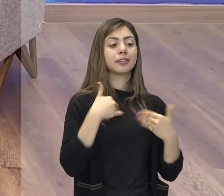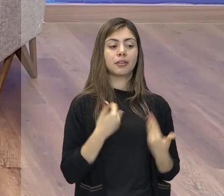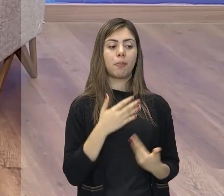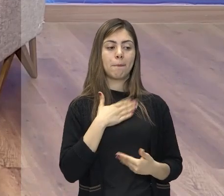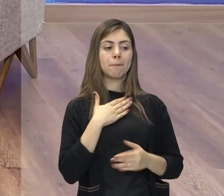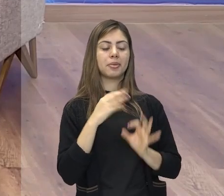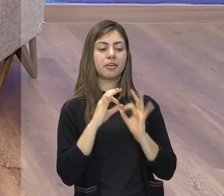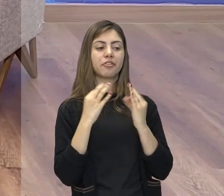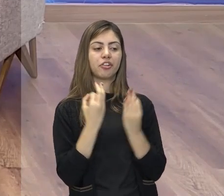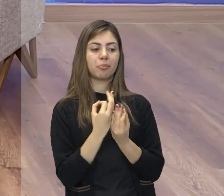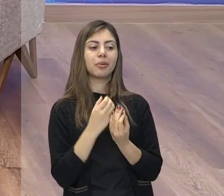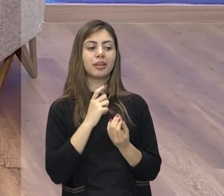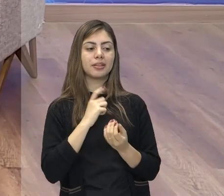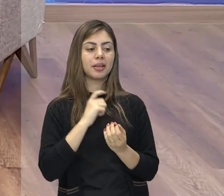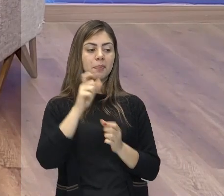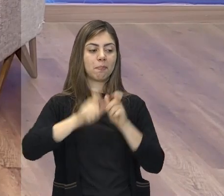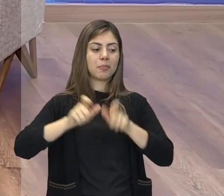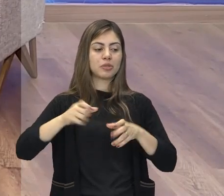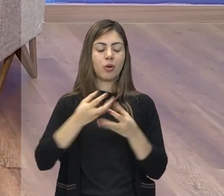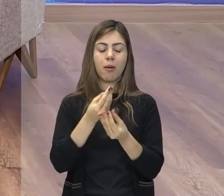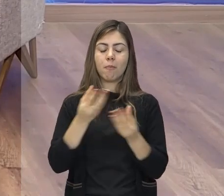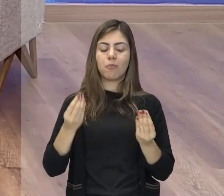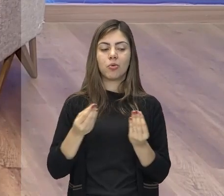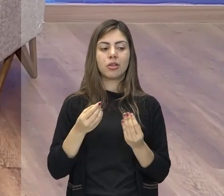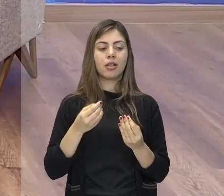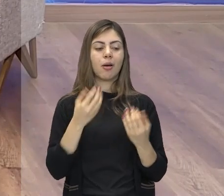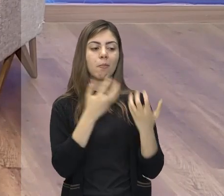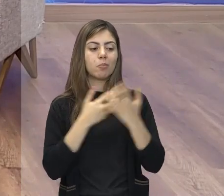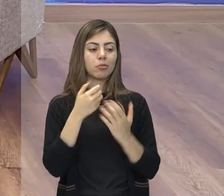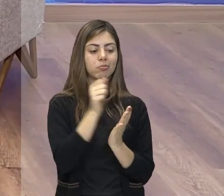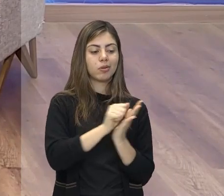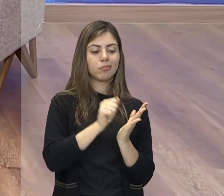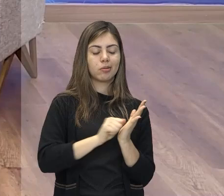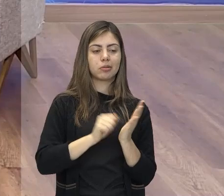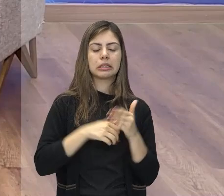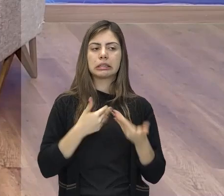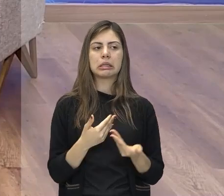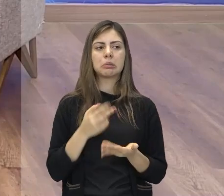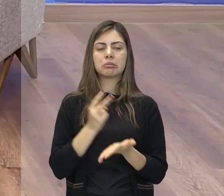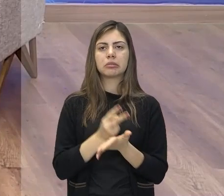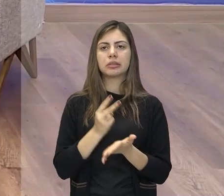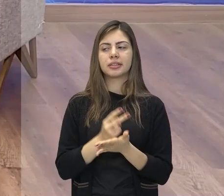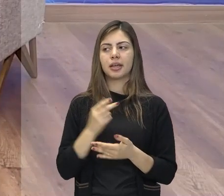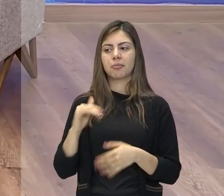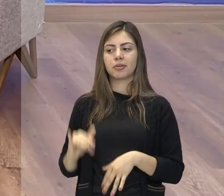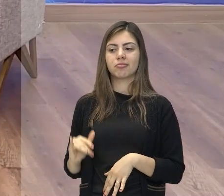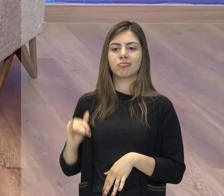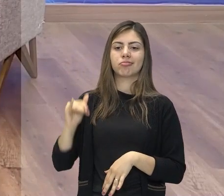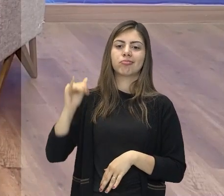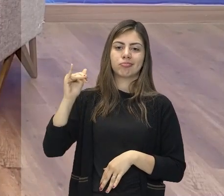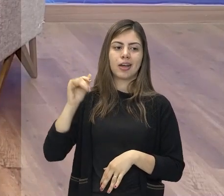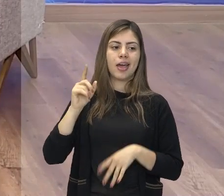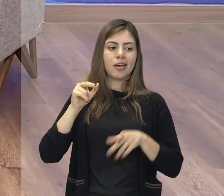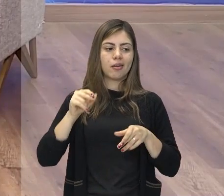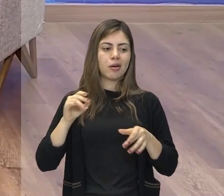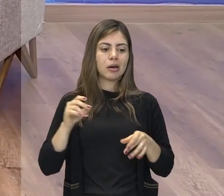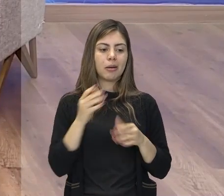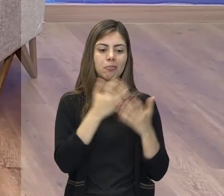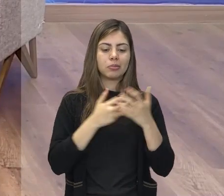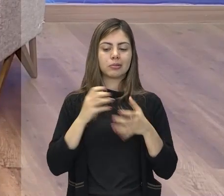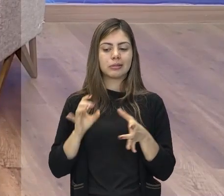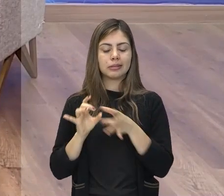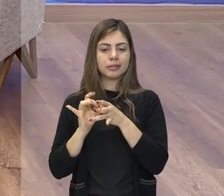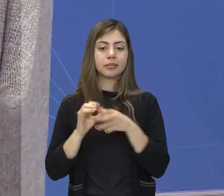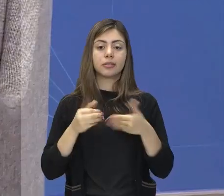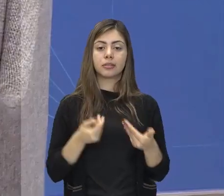muitos compositores também. Então, isso veio meio de berço, essa conexão com a música. E a igreja,